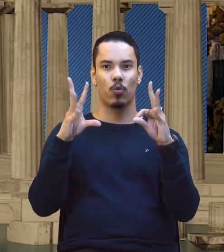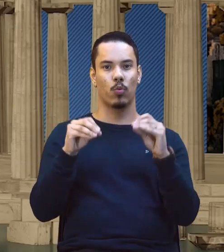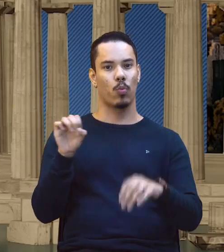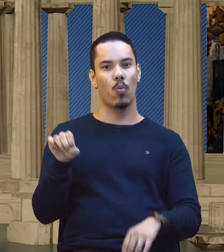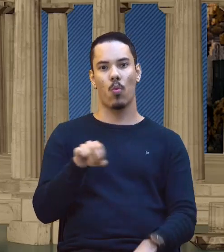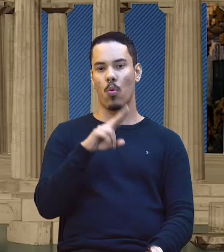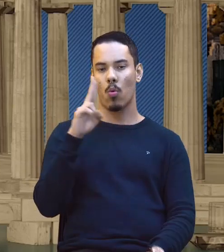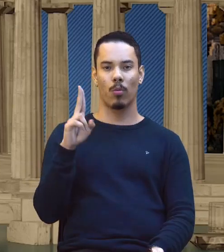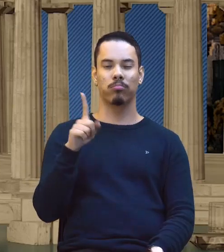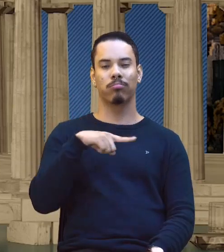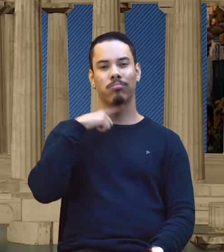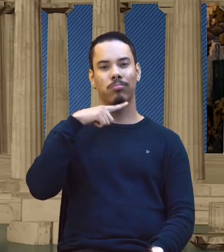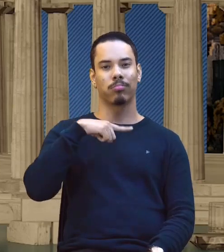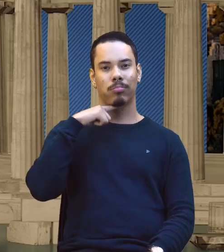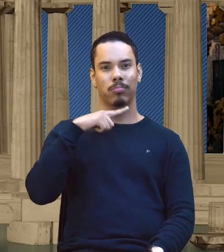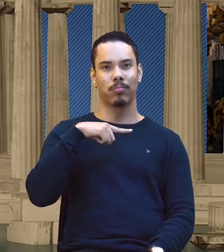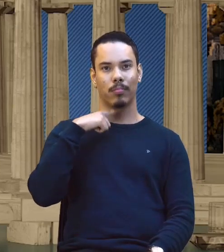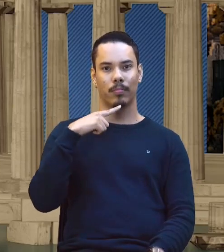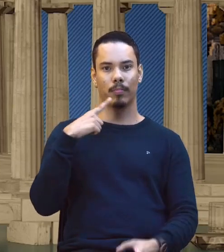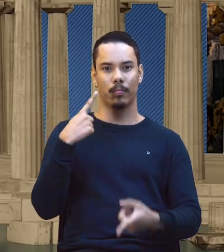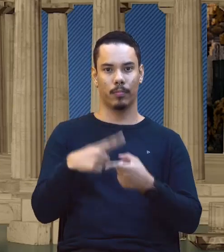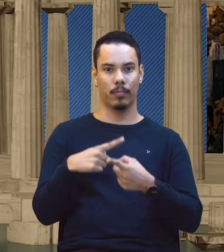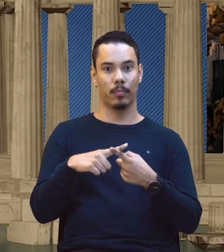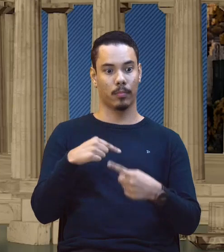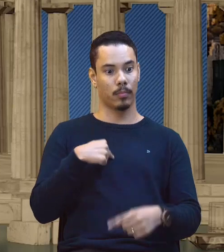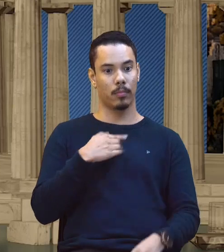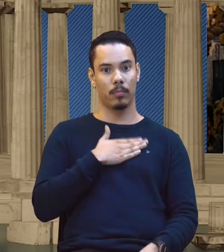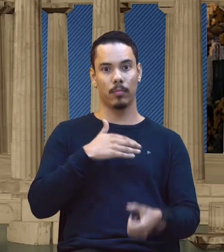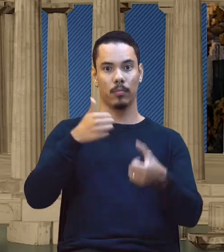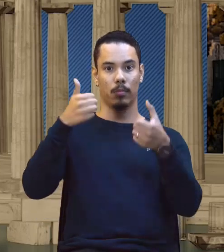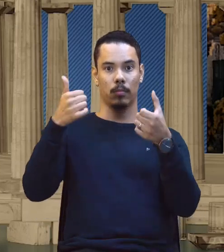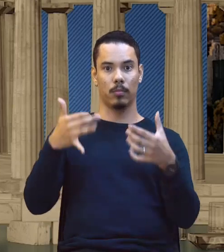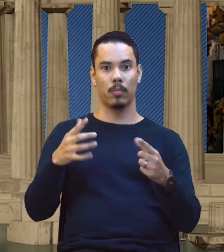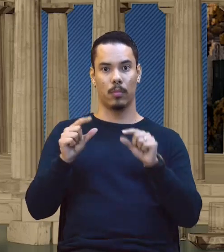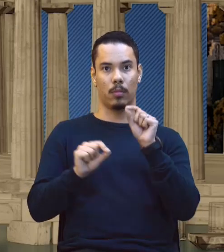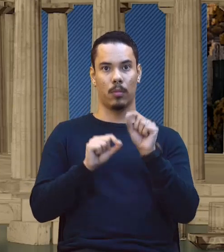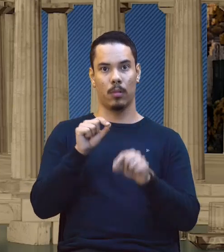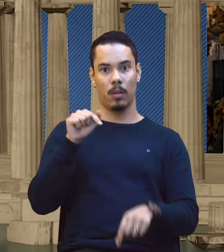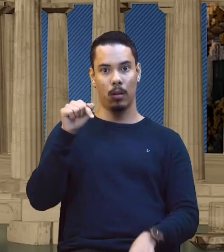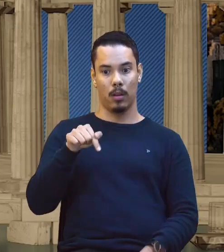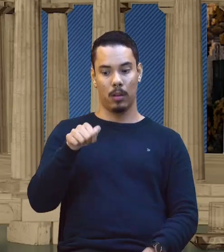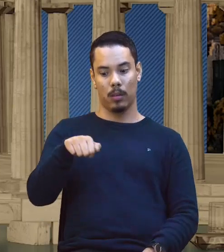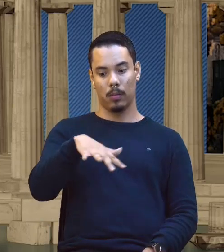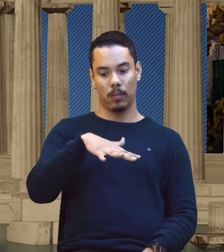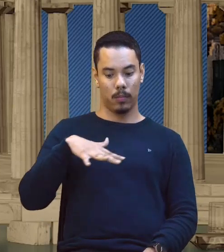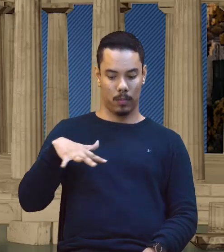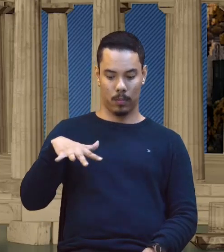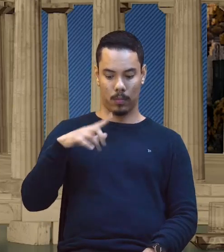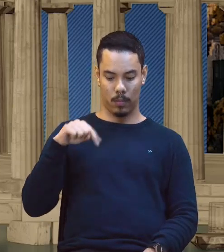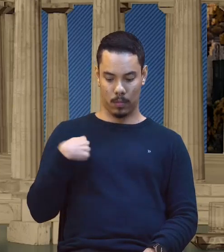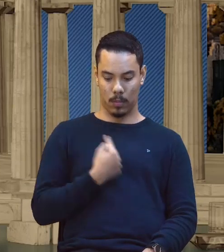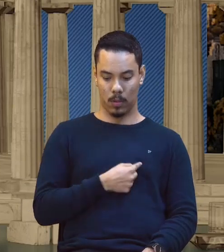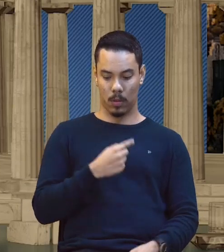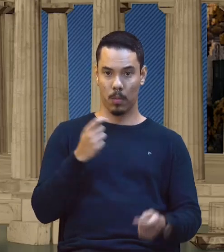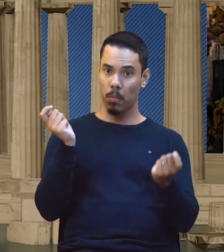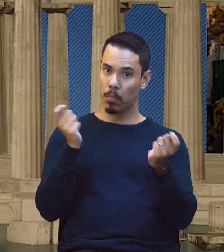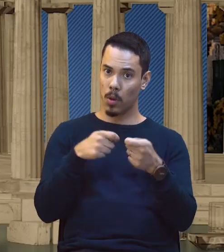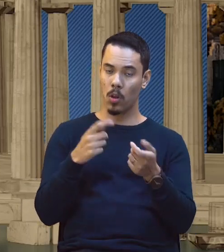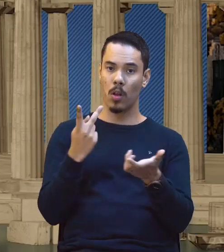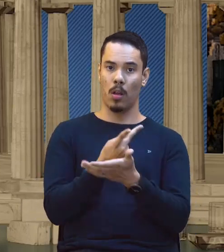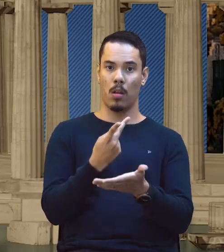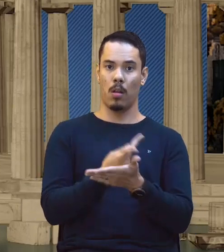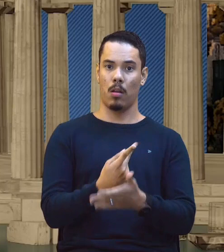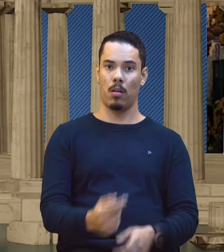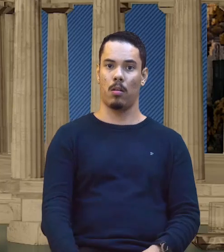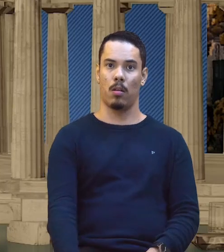tiveram algumas dúvidas. Porque eu gosto de dizer o seguinte, esse é o espaço para a gente errar. Ah, professor,